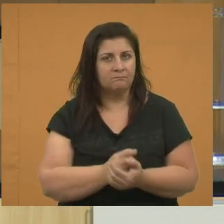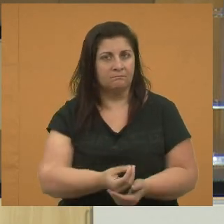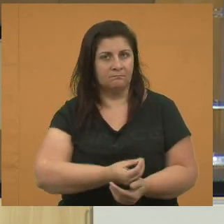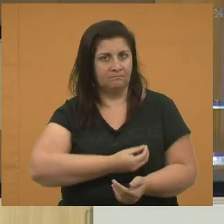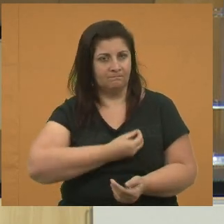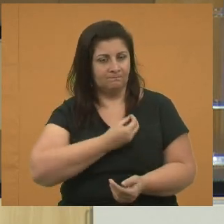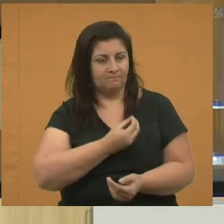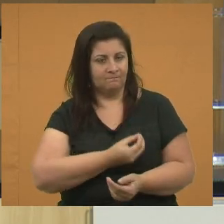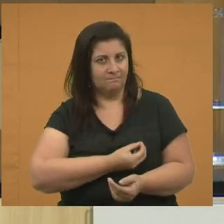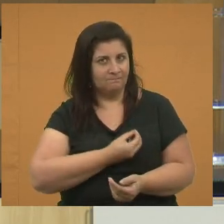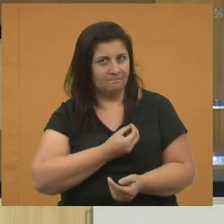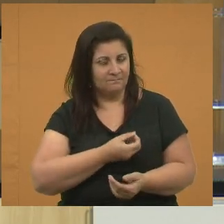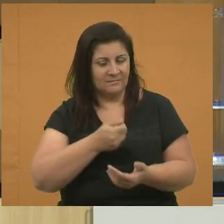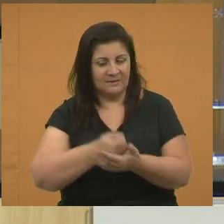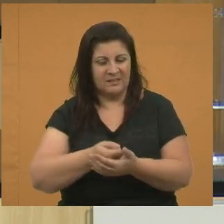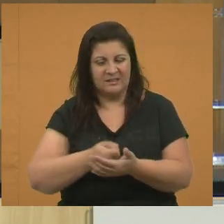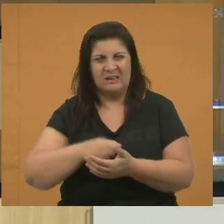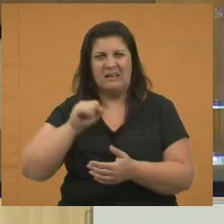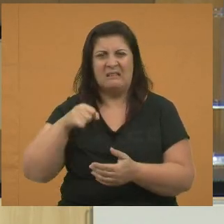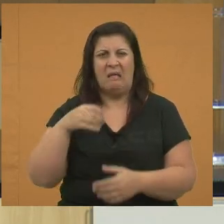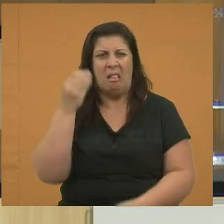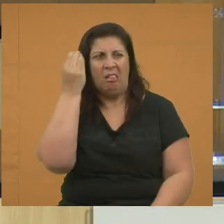vida é dura para quem é mole.